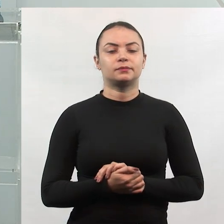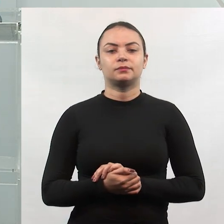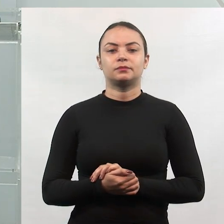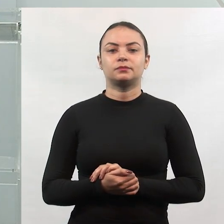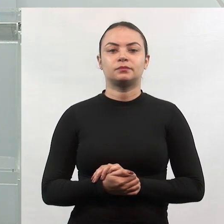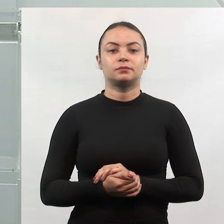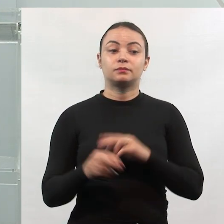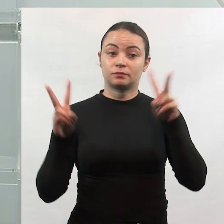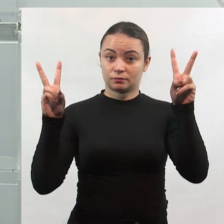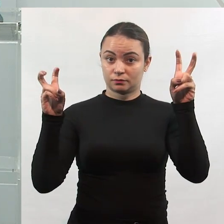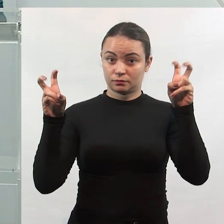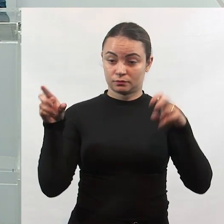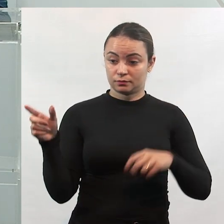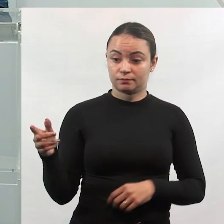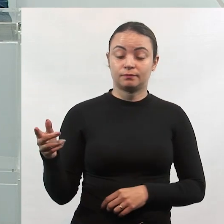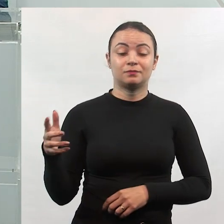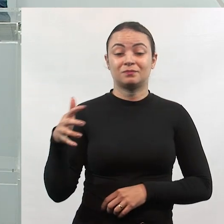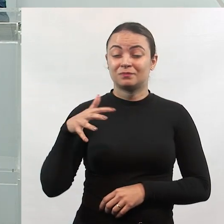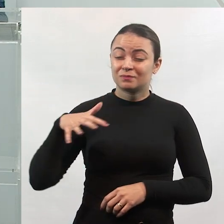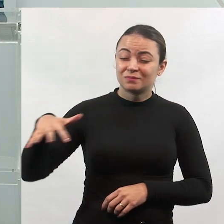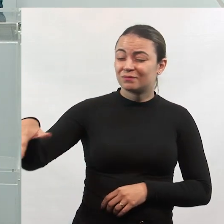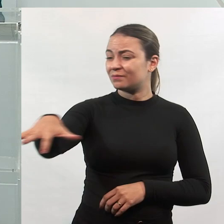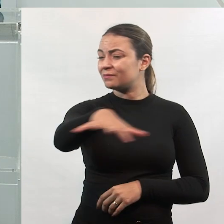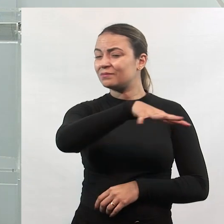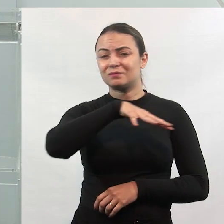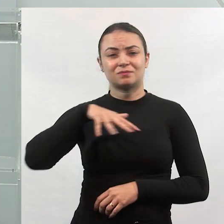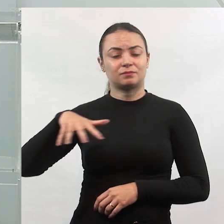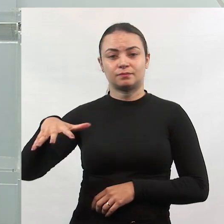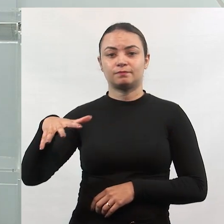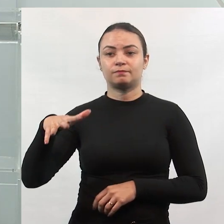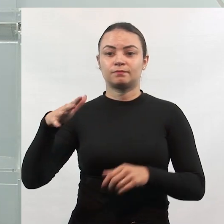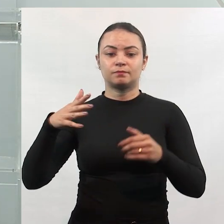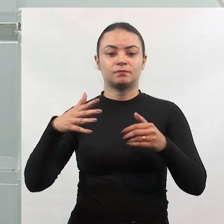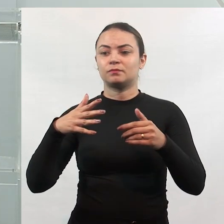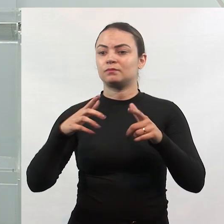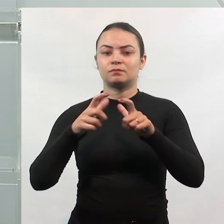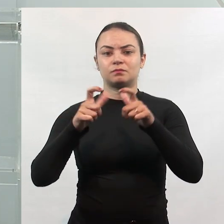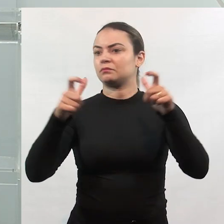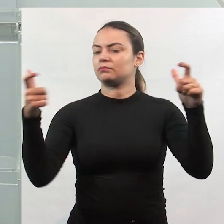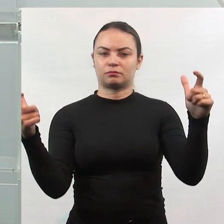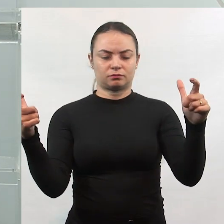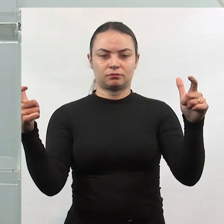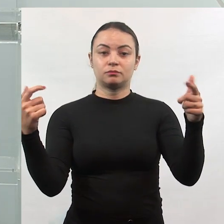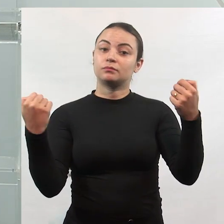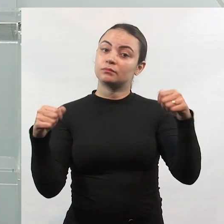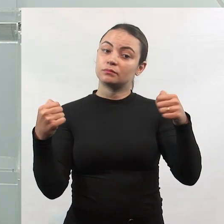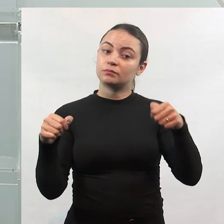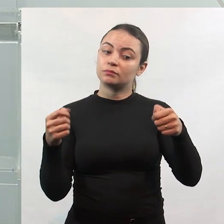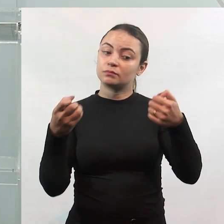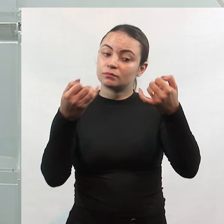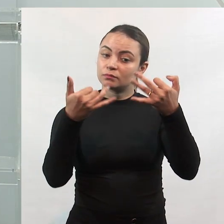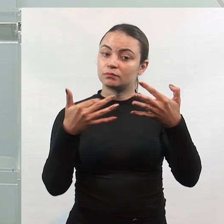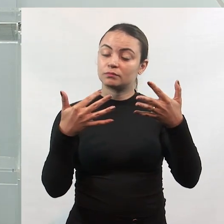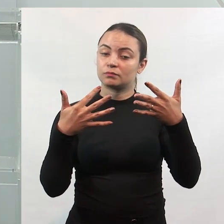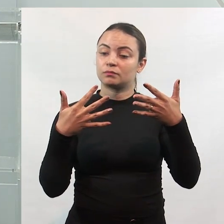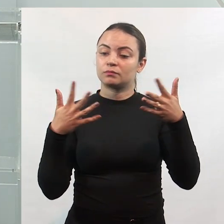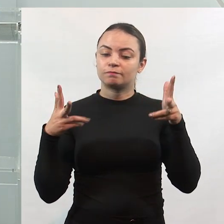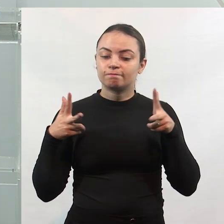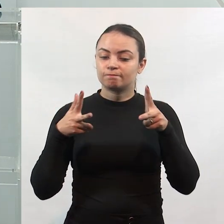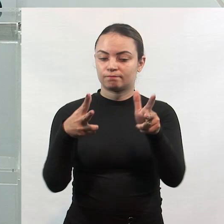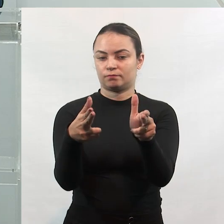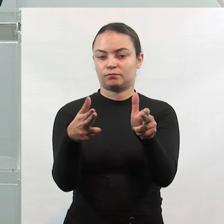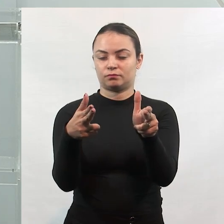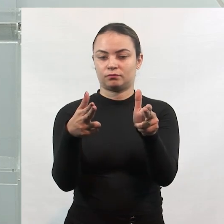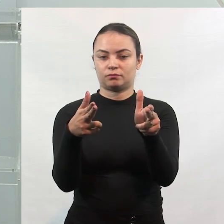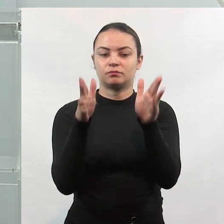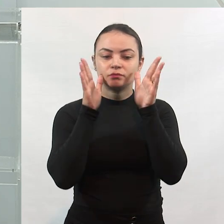ensino médio, por exemplo? Por que eu quero olhar, de repente, para áreas específicas, né, de atuação dos professores? Por que eu